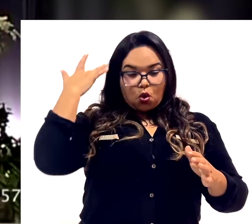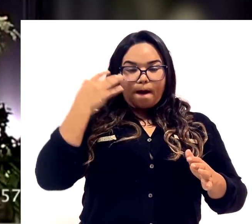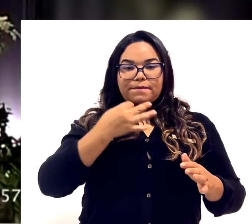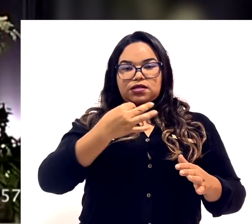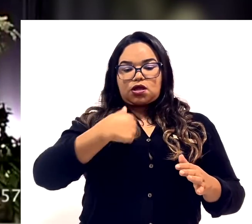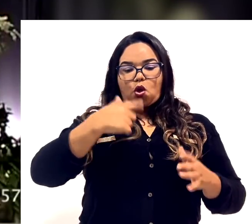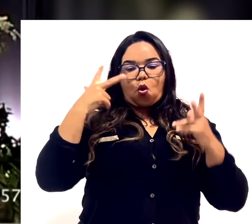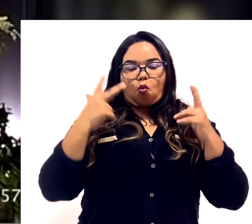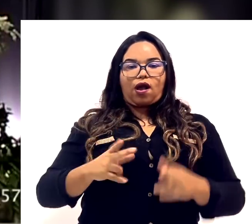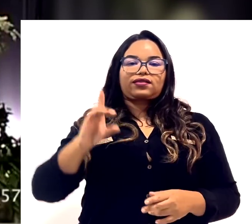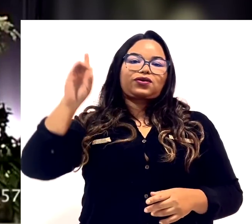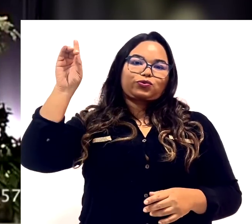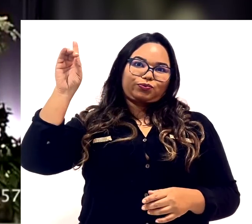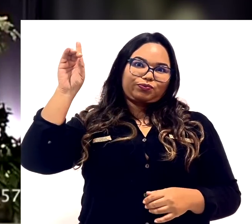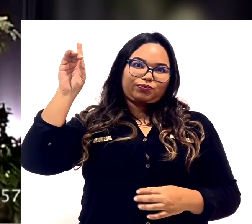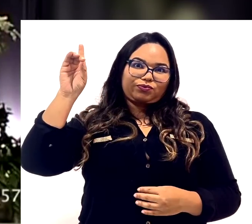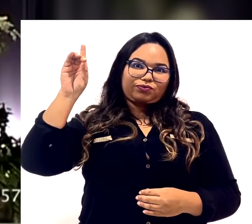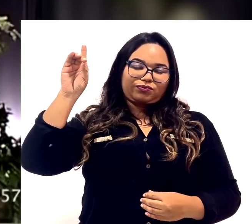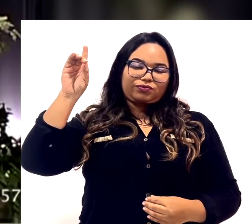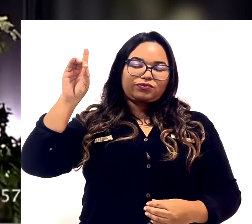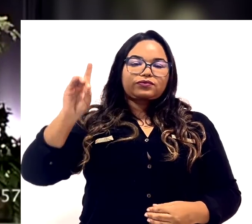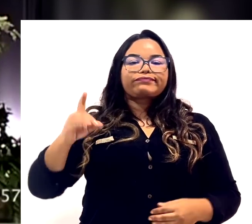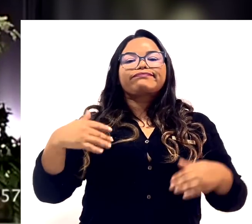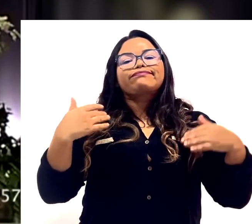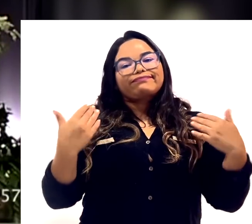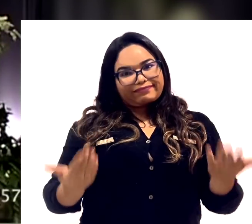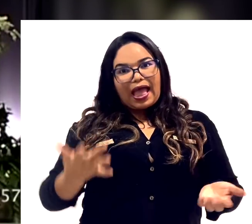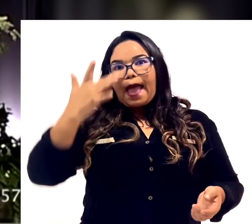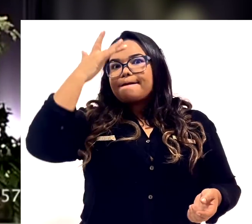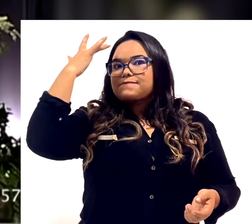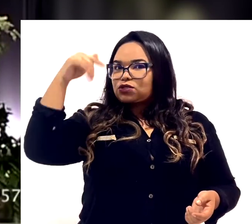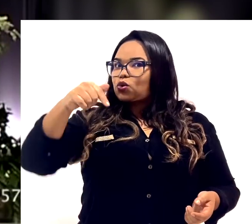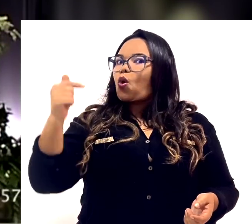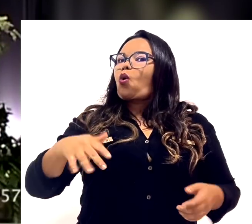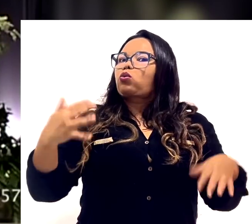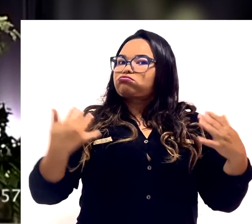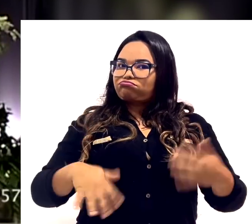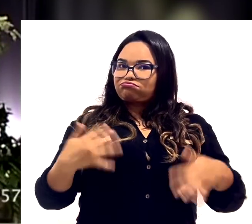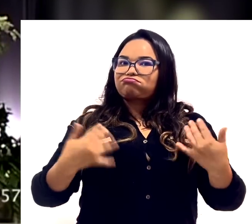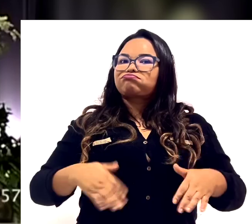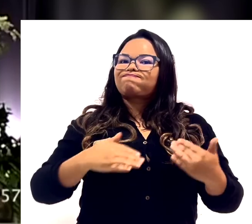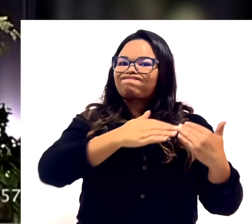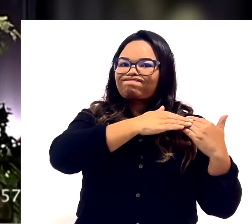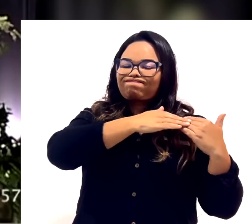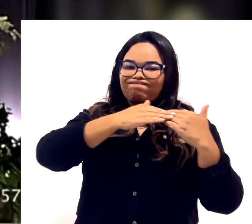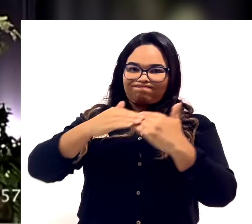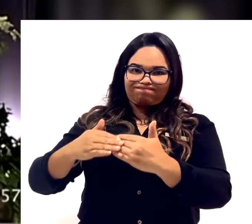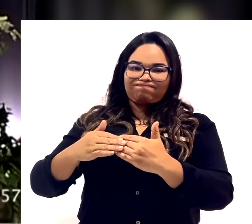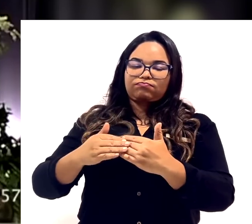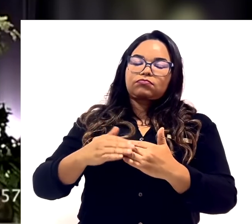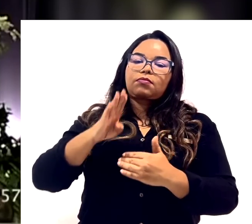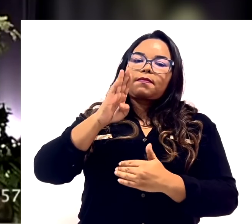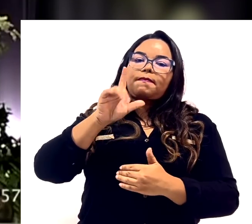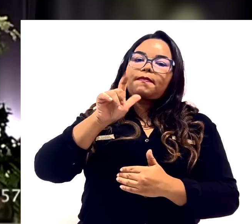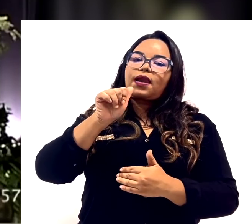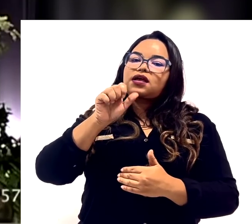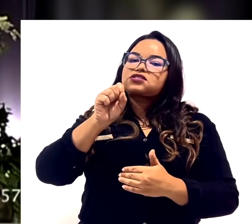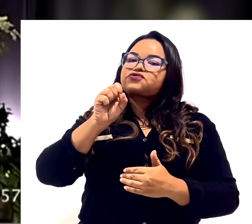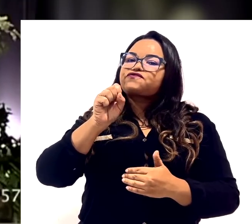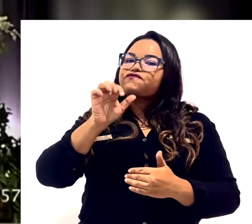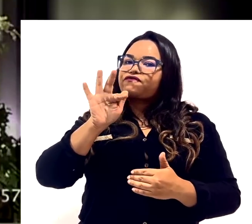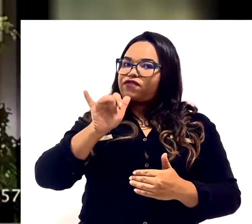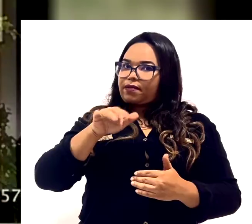Deus. Bem, há muitas pessoas que blasfemam no mundo, hoje em dia, mas esta é a primeira definição.